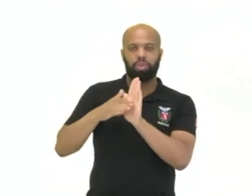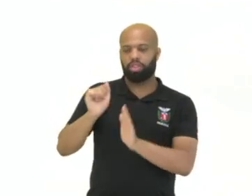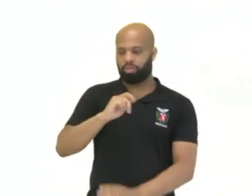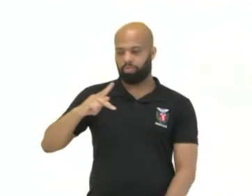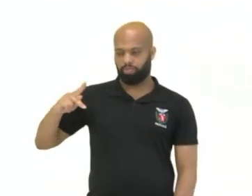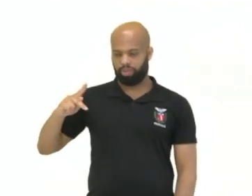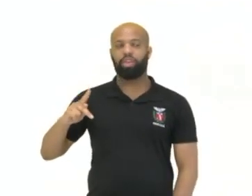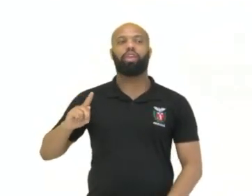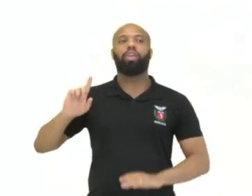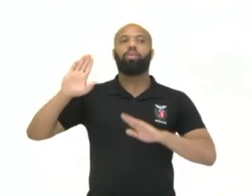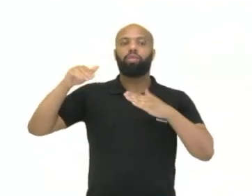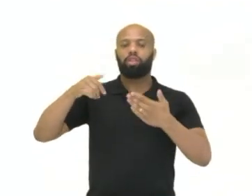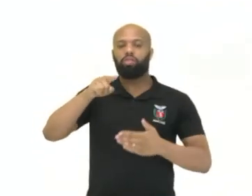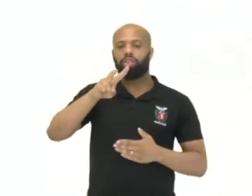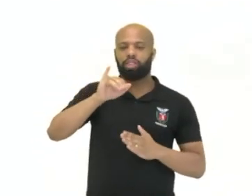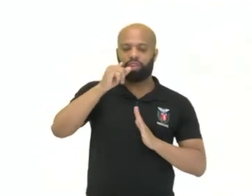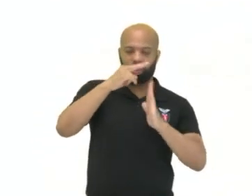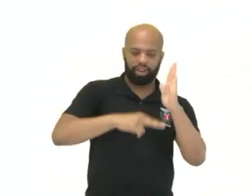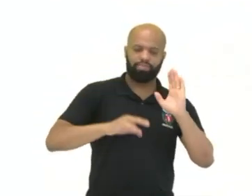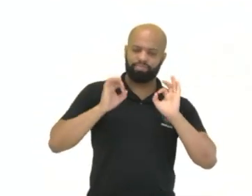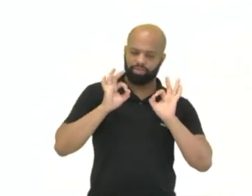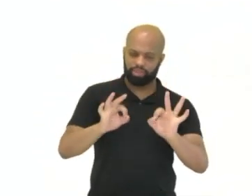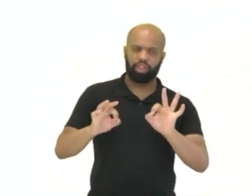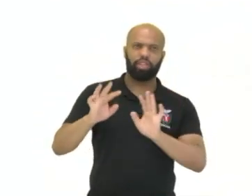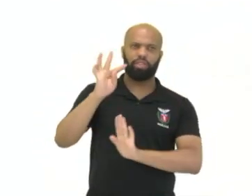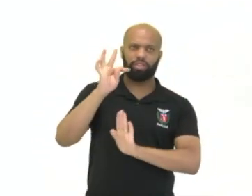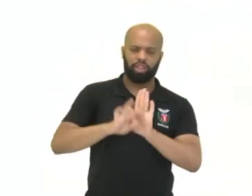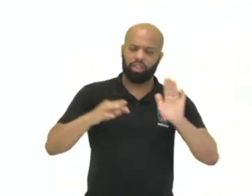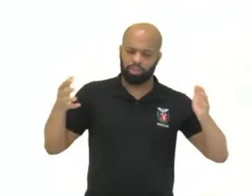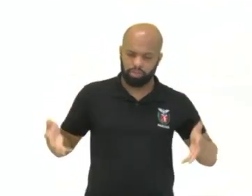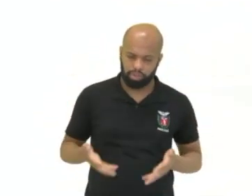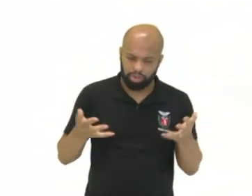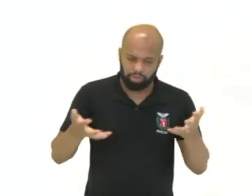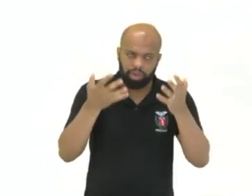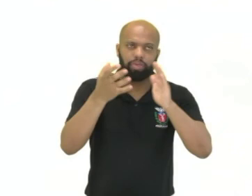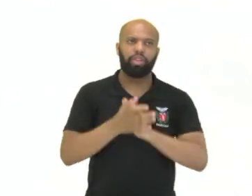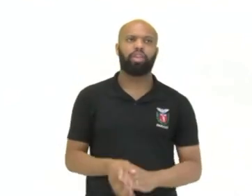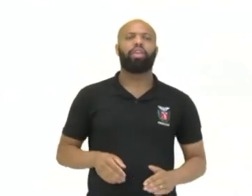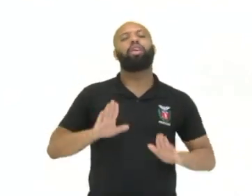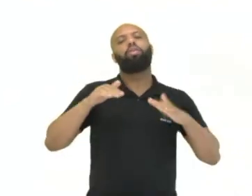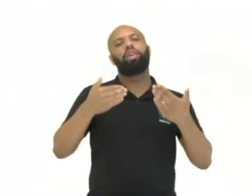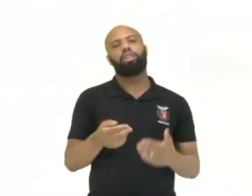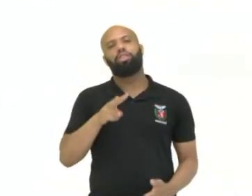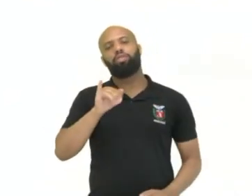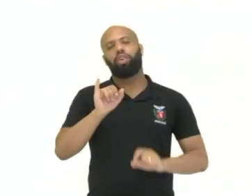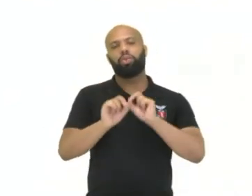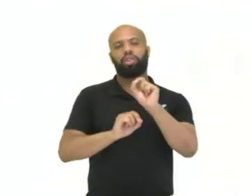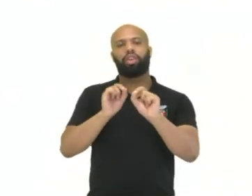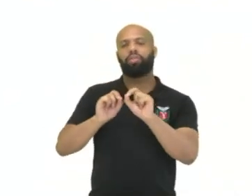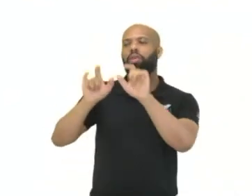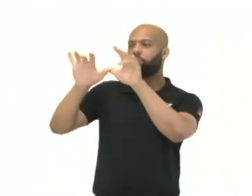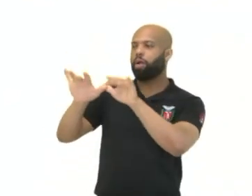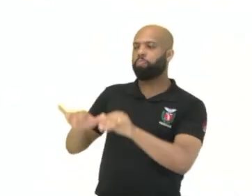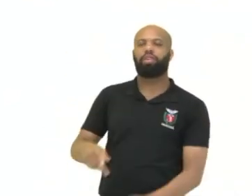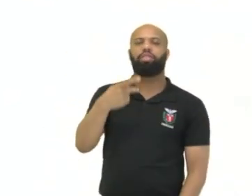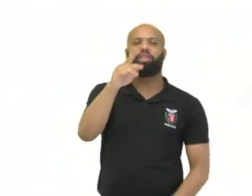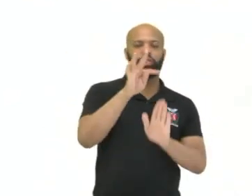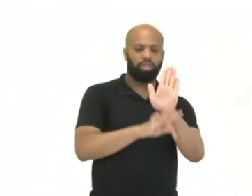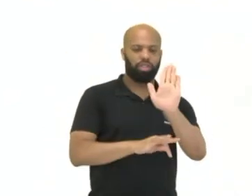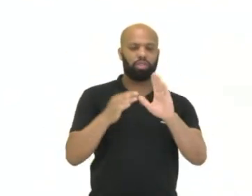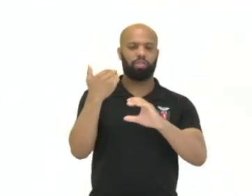aplicativo, vai ler bem os textos motivadores e aí apresentar essa redação ao seu